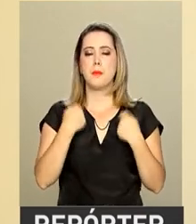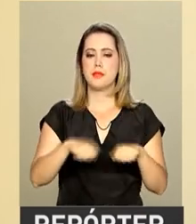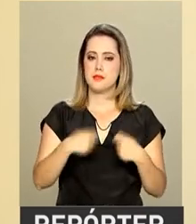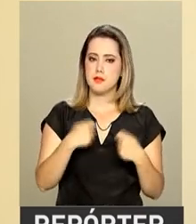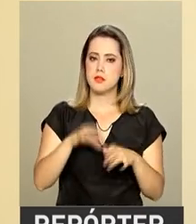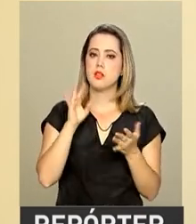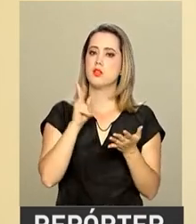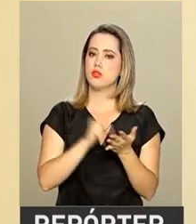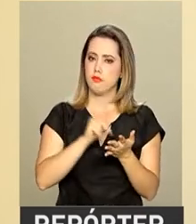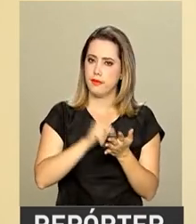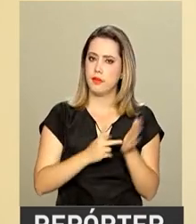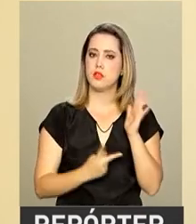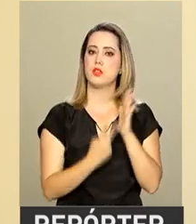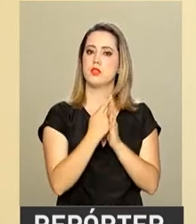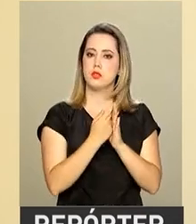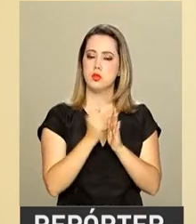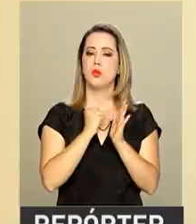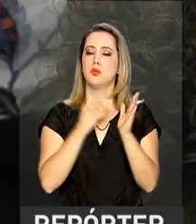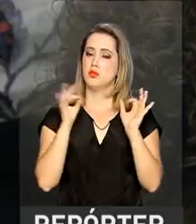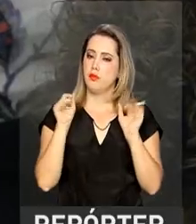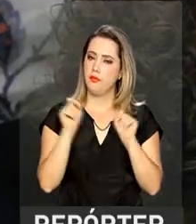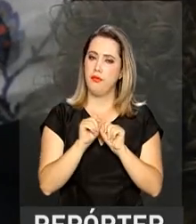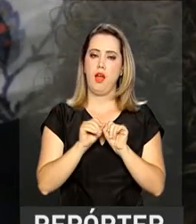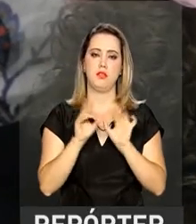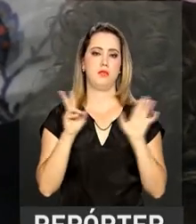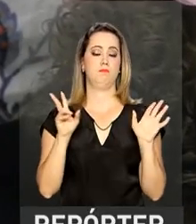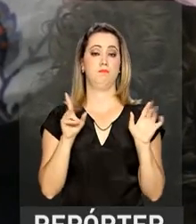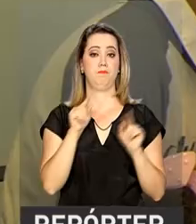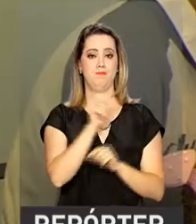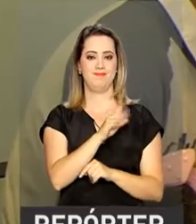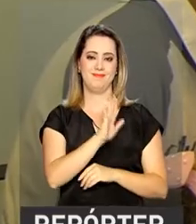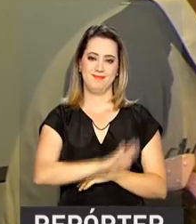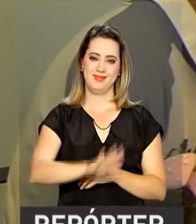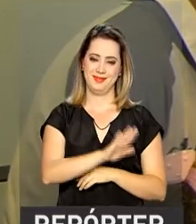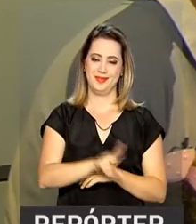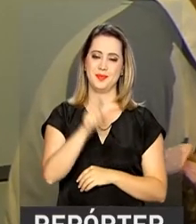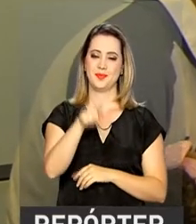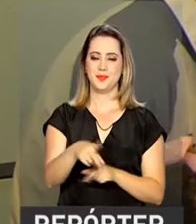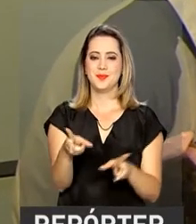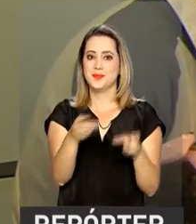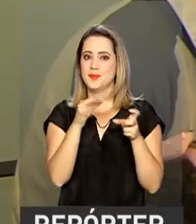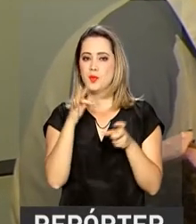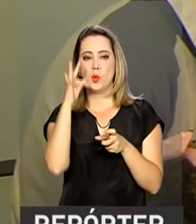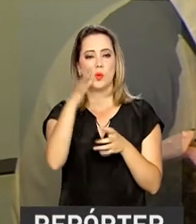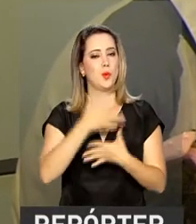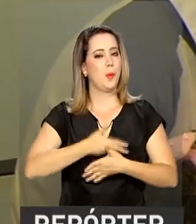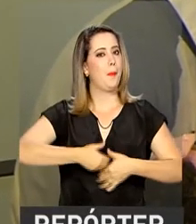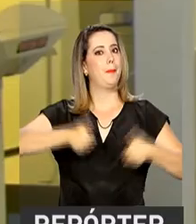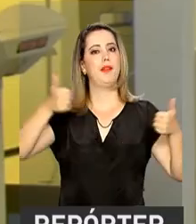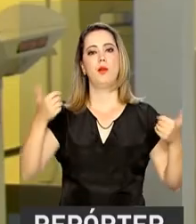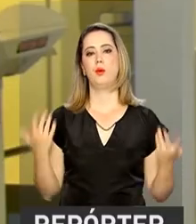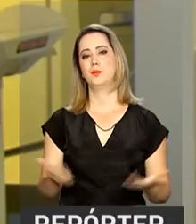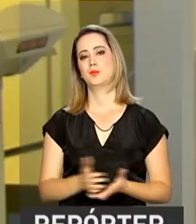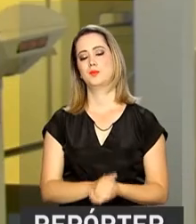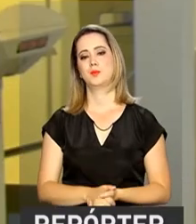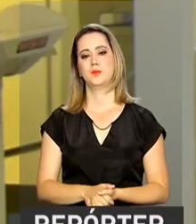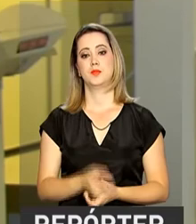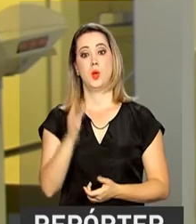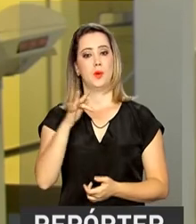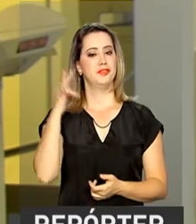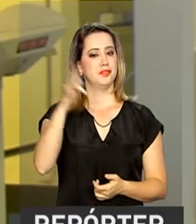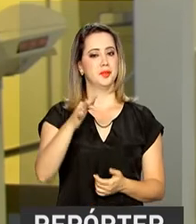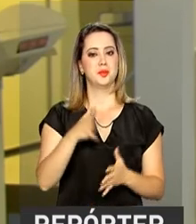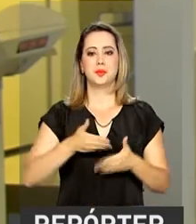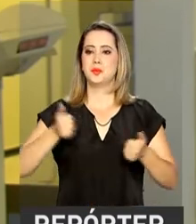são submetidos a tratamento cirúrgico. Para a pequena Eloá, as expectativas são as melhores possíveis. A expectativa é que